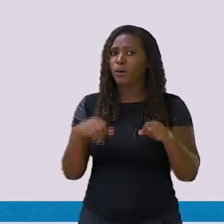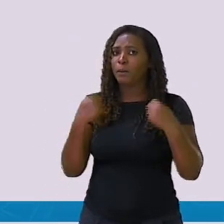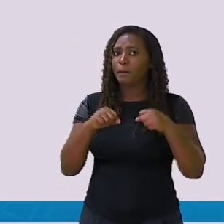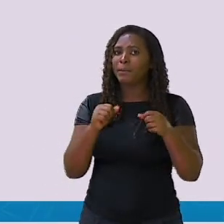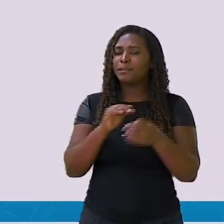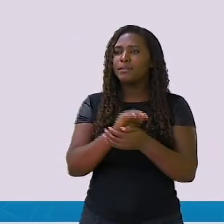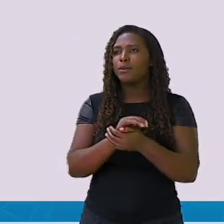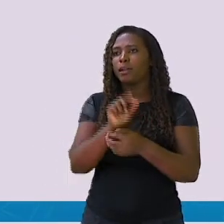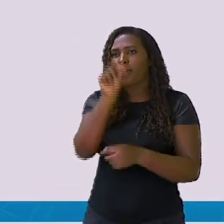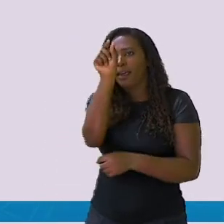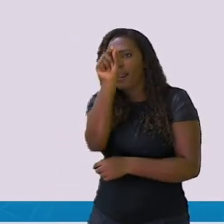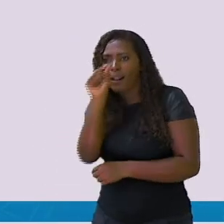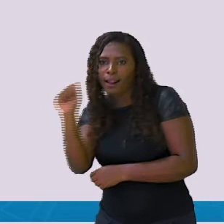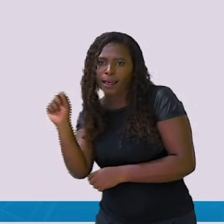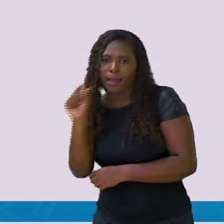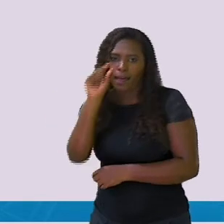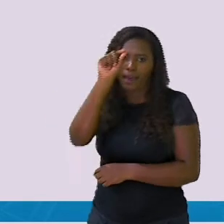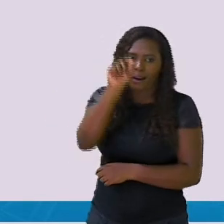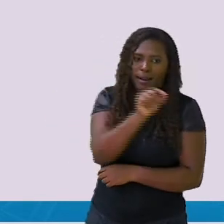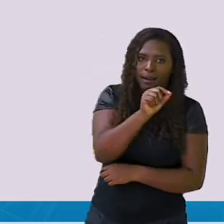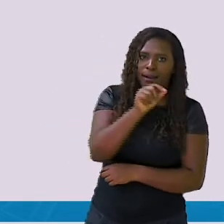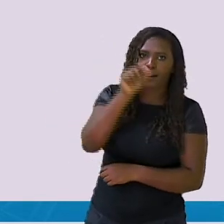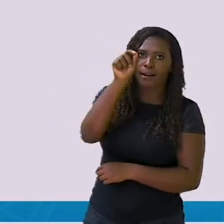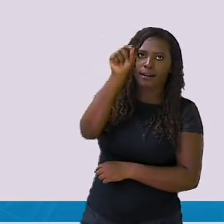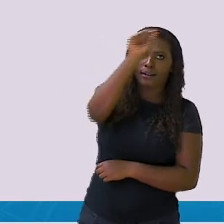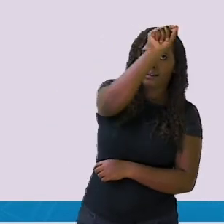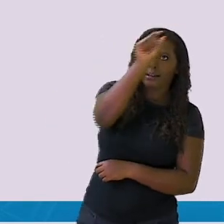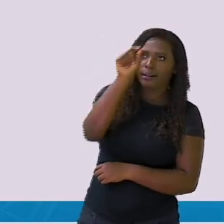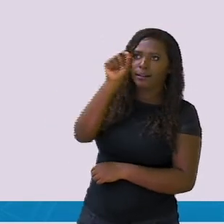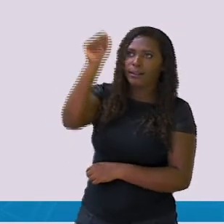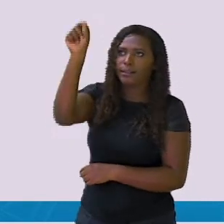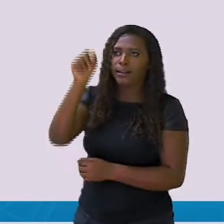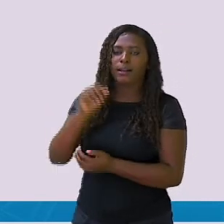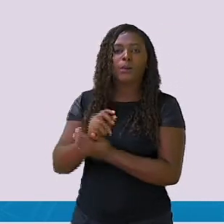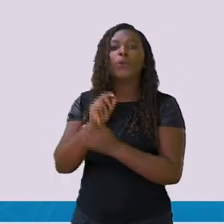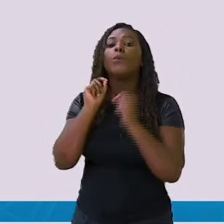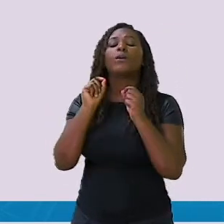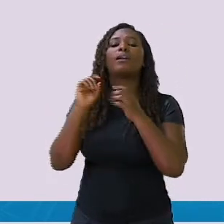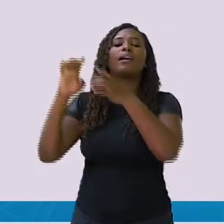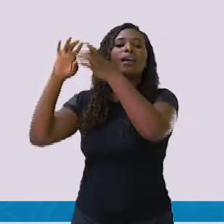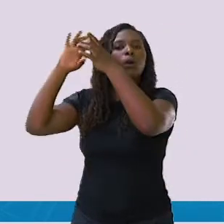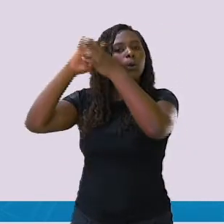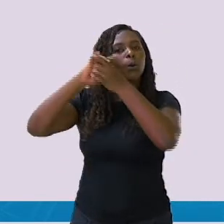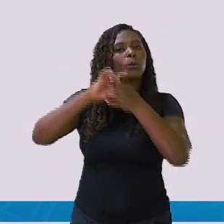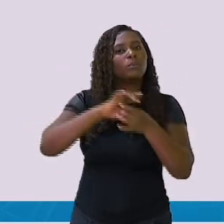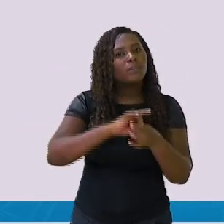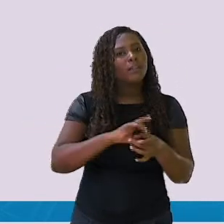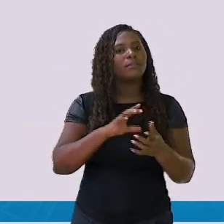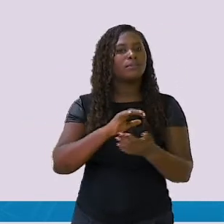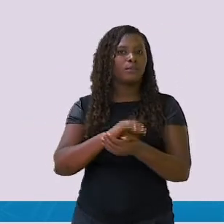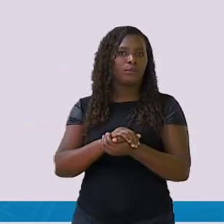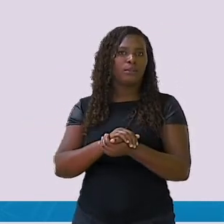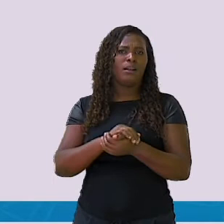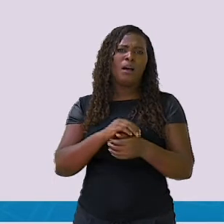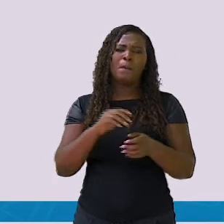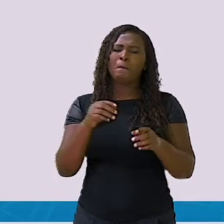partir desse elemento central. Então, a partir do centro, você vai puxar os seus balões aí, ou as setas, o que você achar melhor.